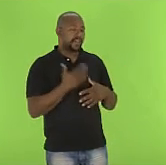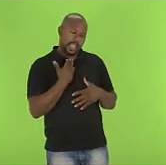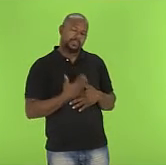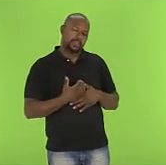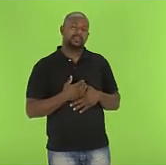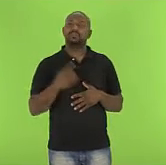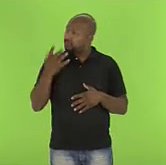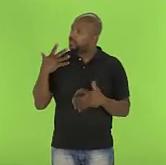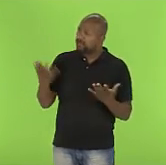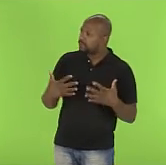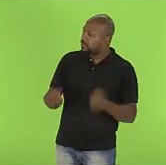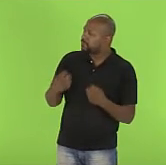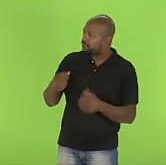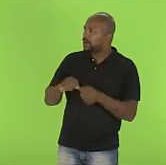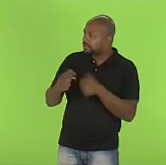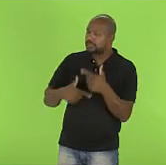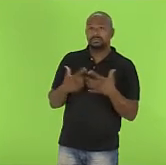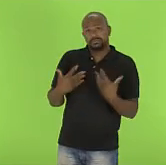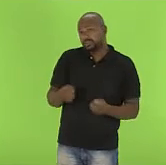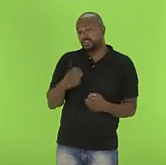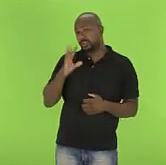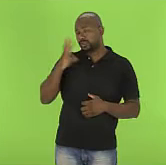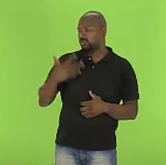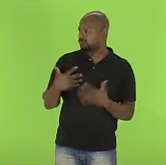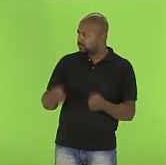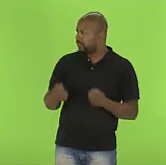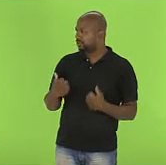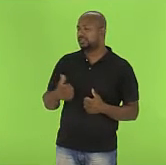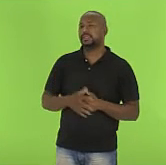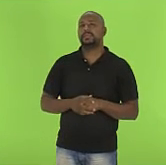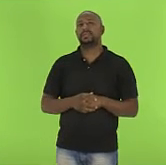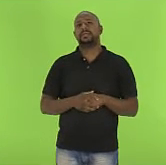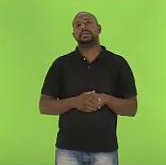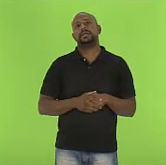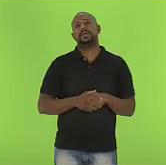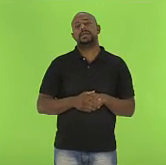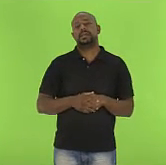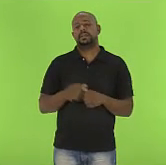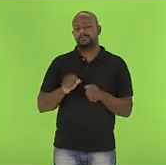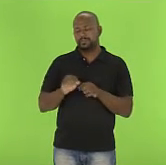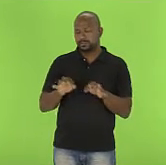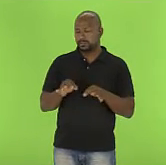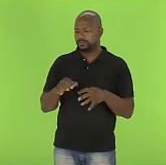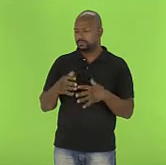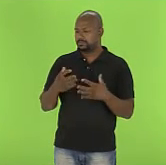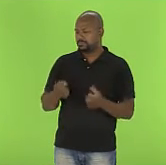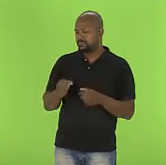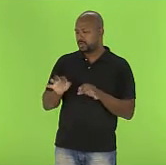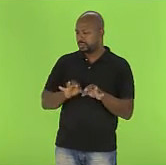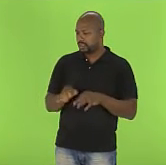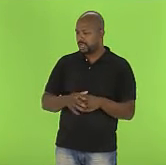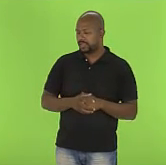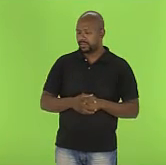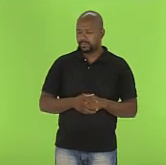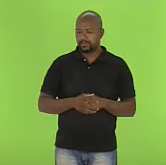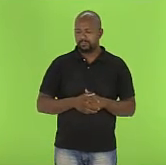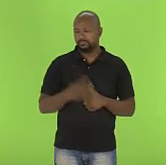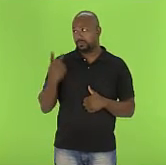falou: vamos fazer. E aí a gente decidiu fazer esse projeto.